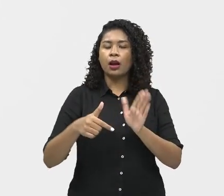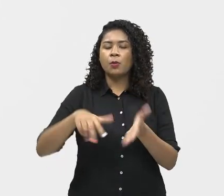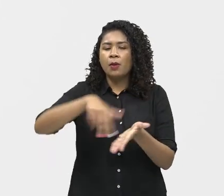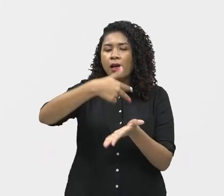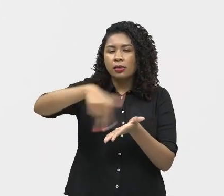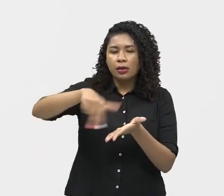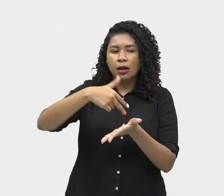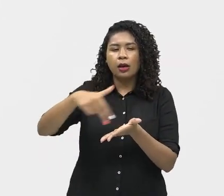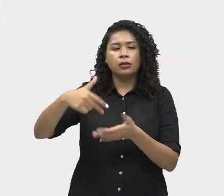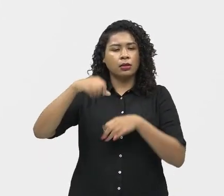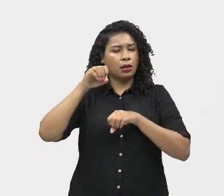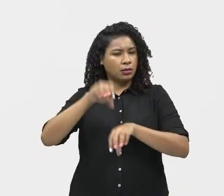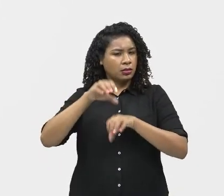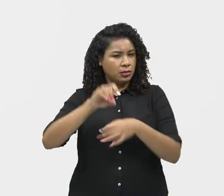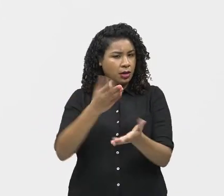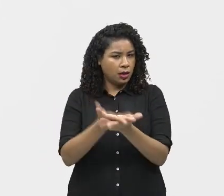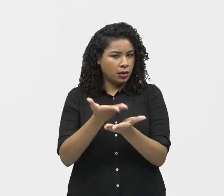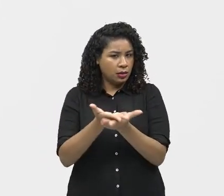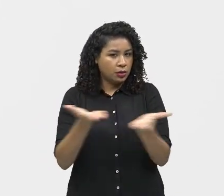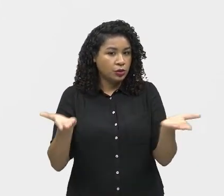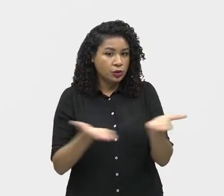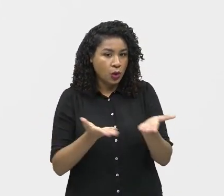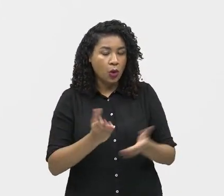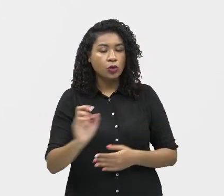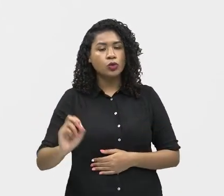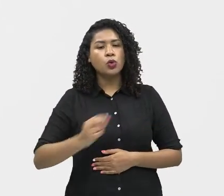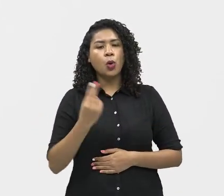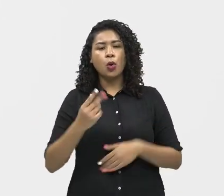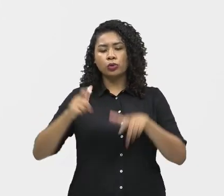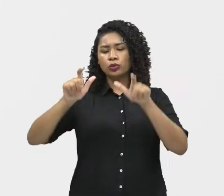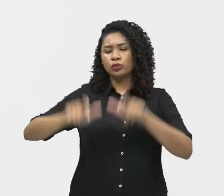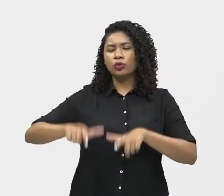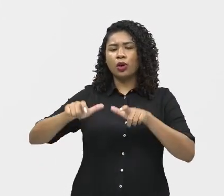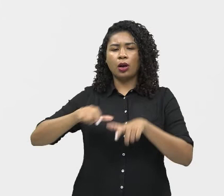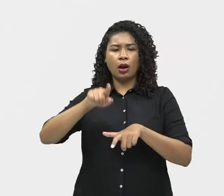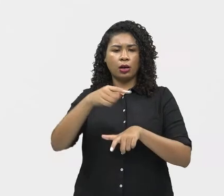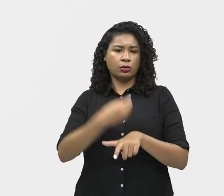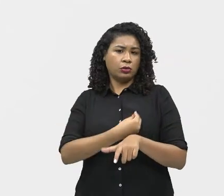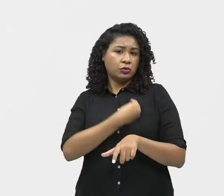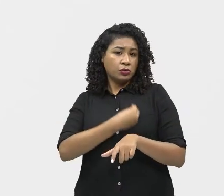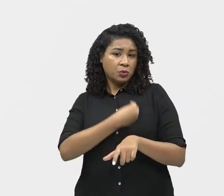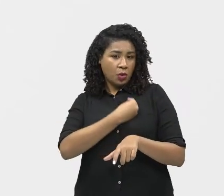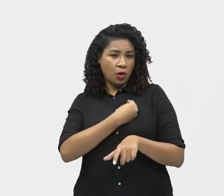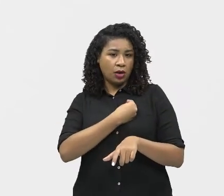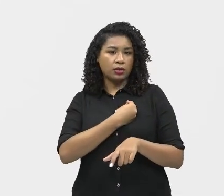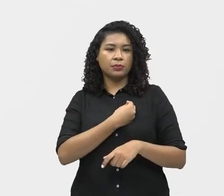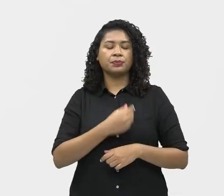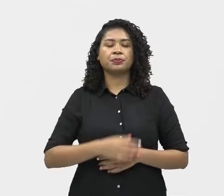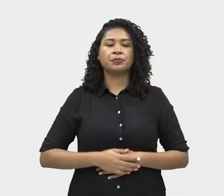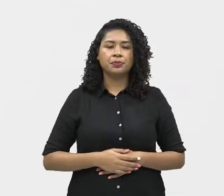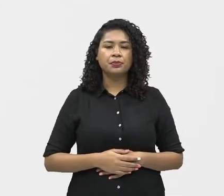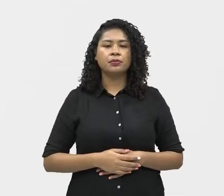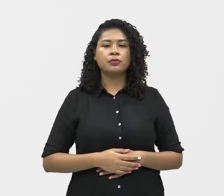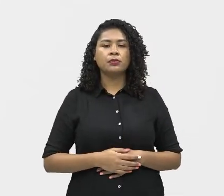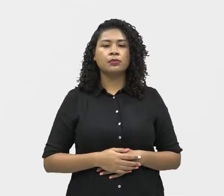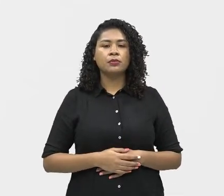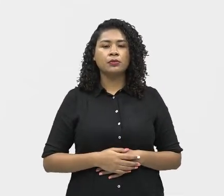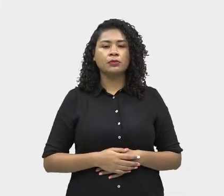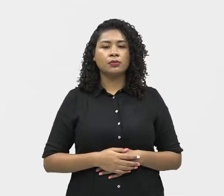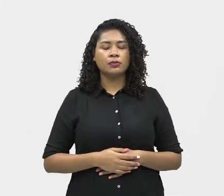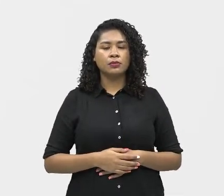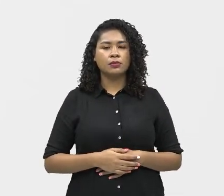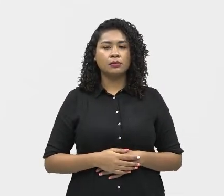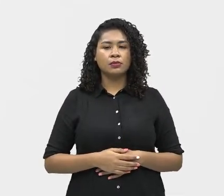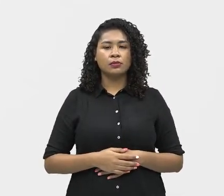abordada na aula ou uma dança típica da sua localidade, onde acontece próximo onde